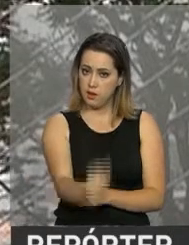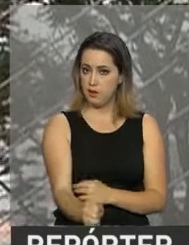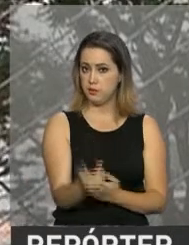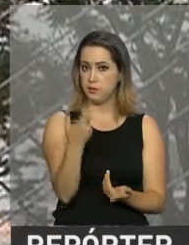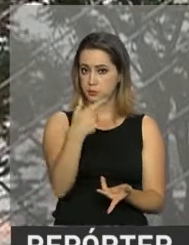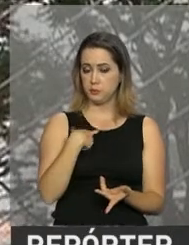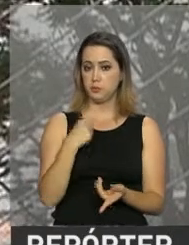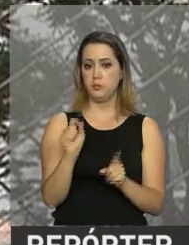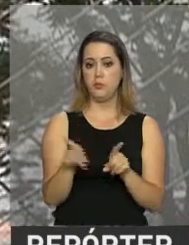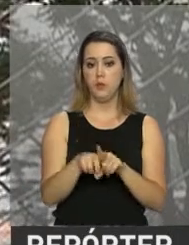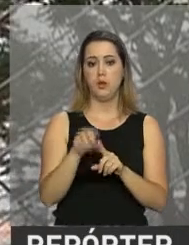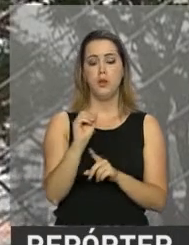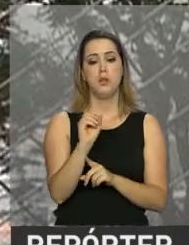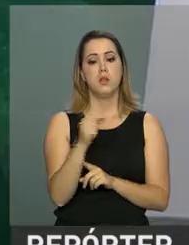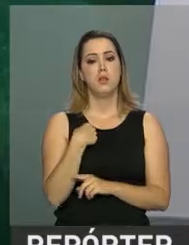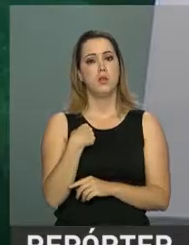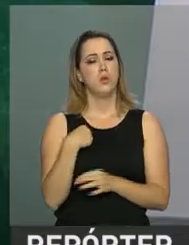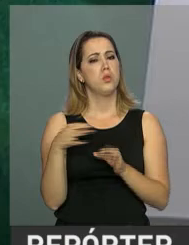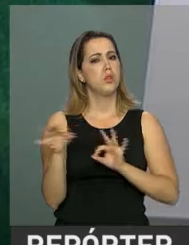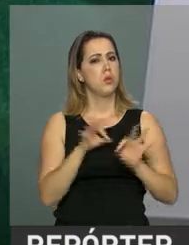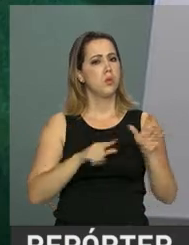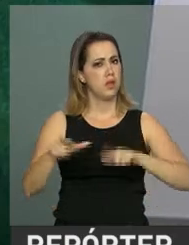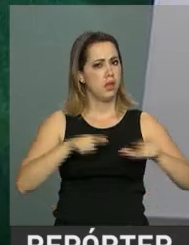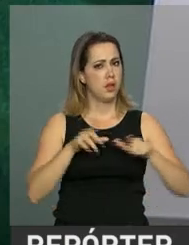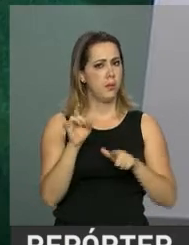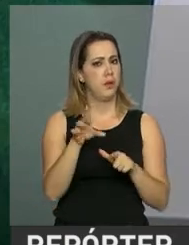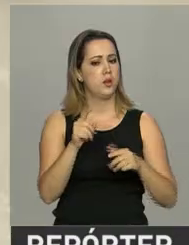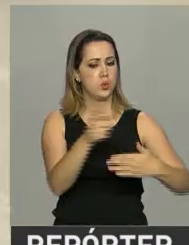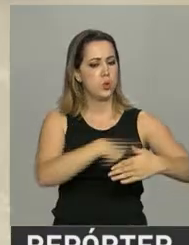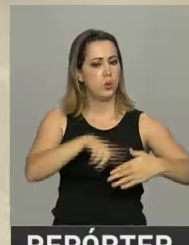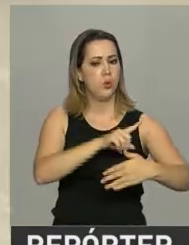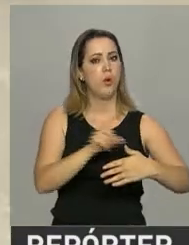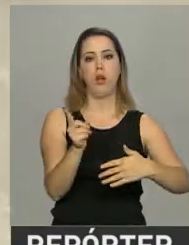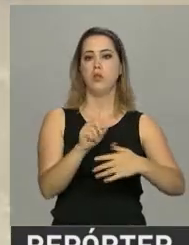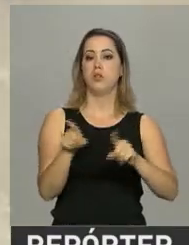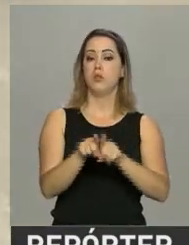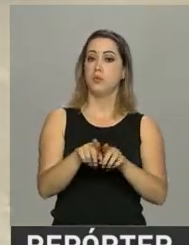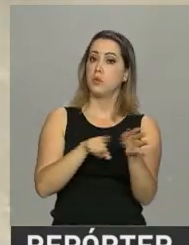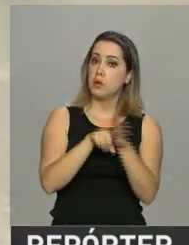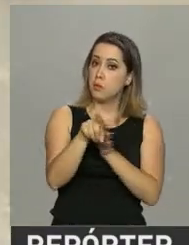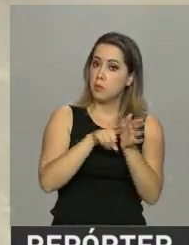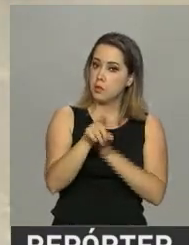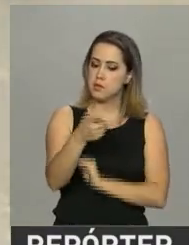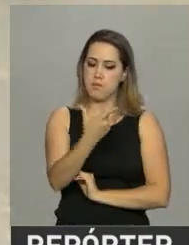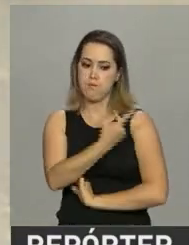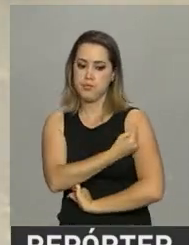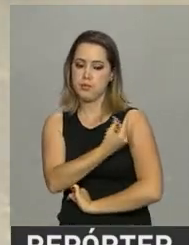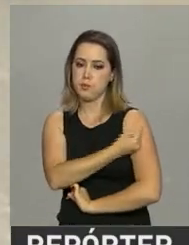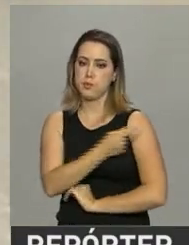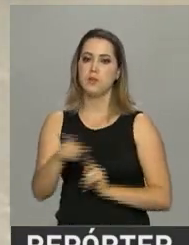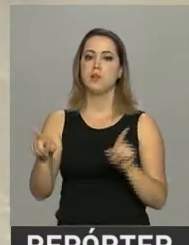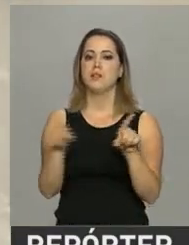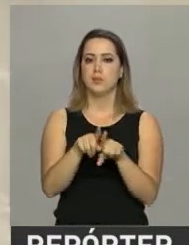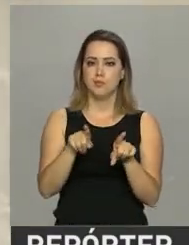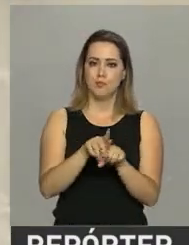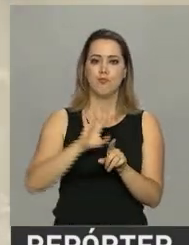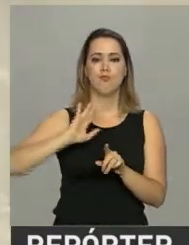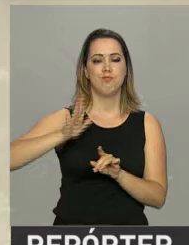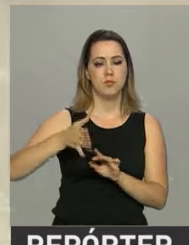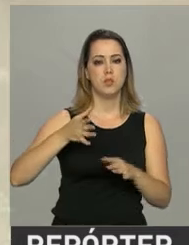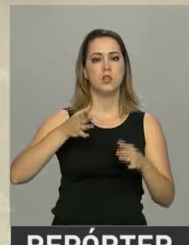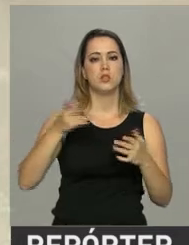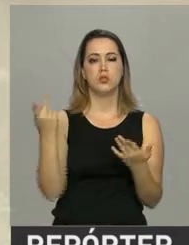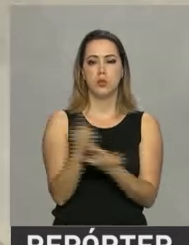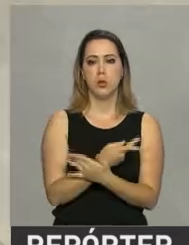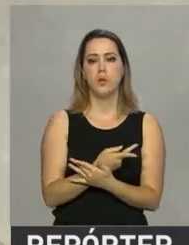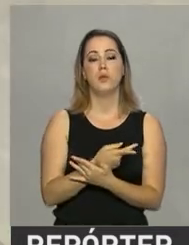ações não ficam só no combate aos criadouros do mosquito. A pesquisa da vacina contra a dengue, por exemplo, feita pelo